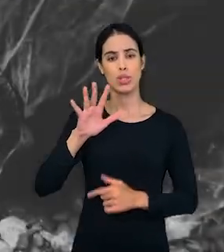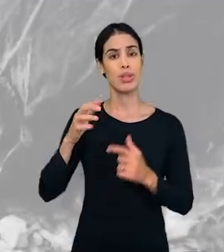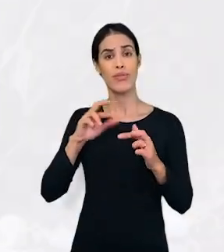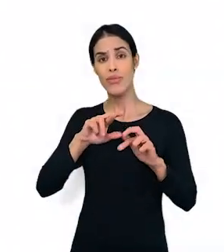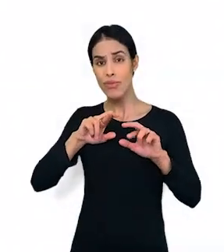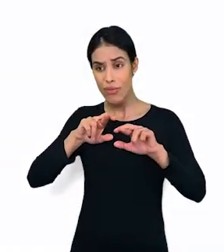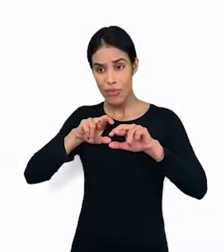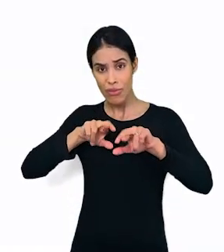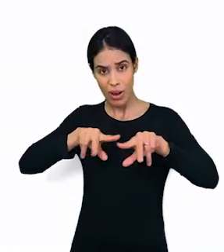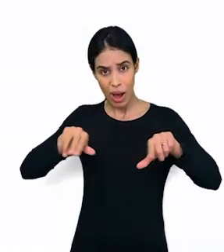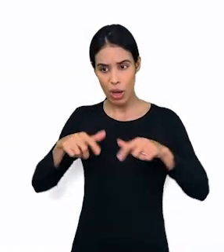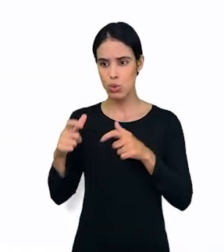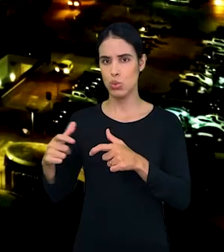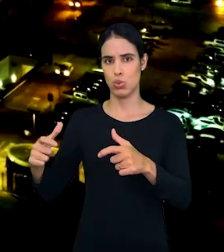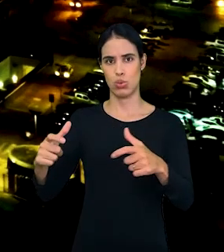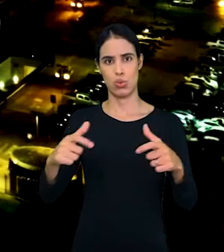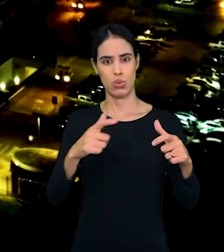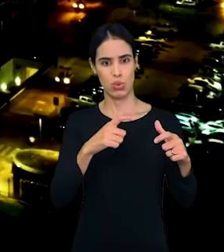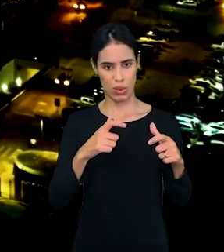regionais